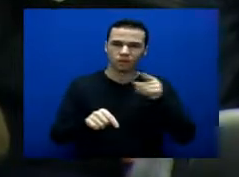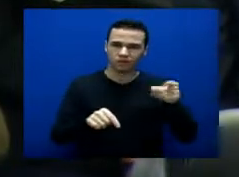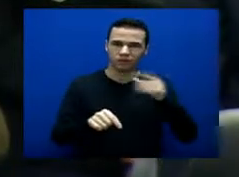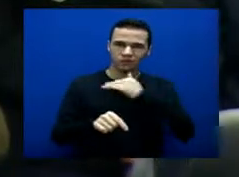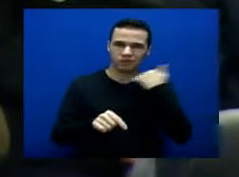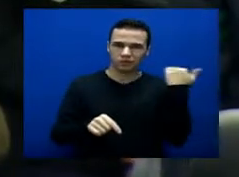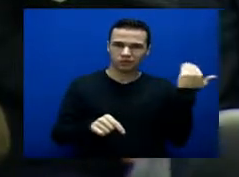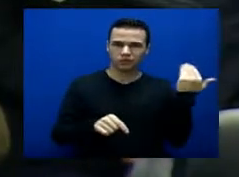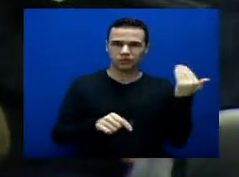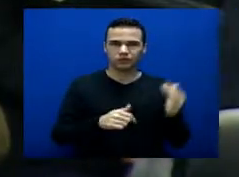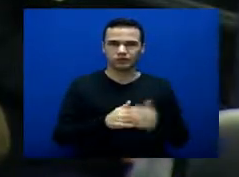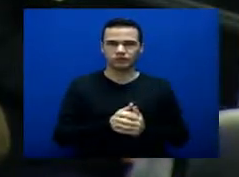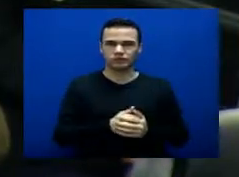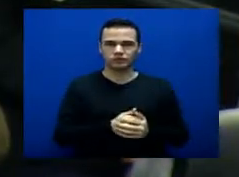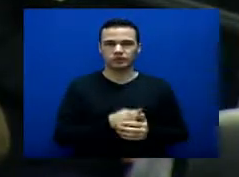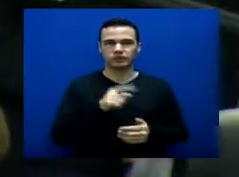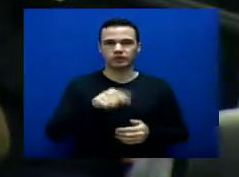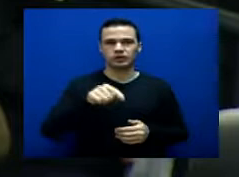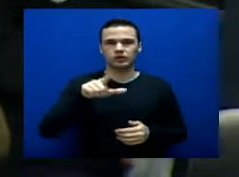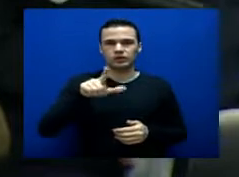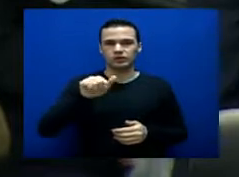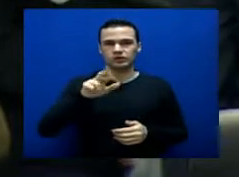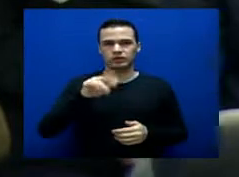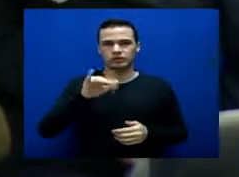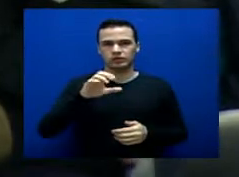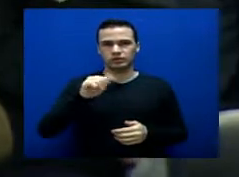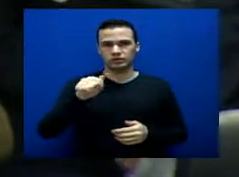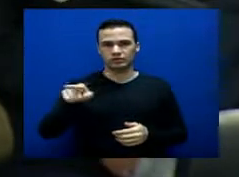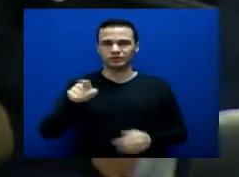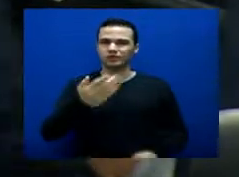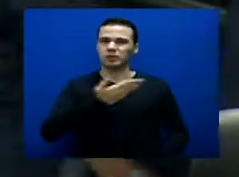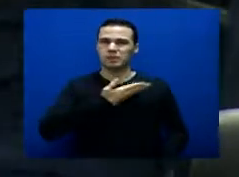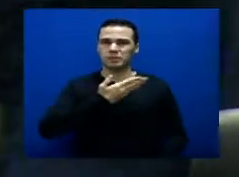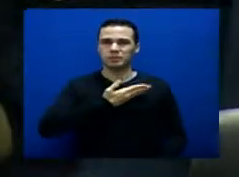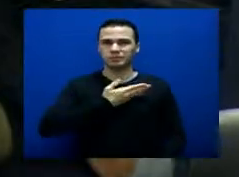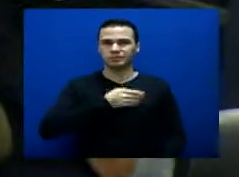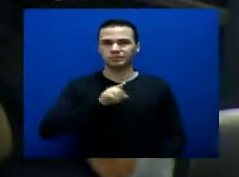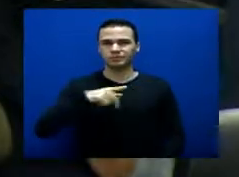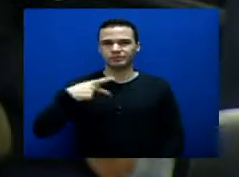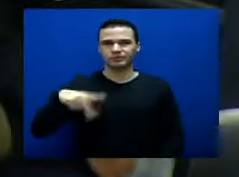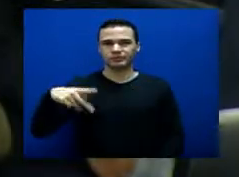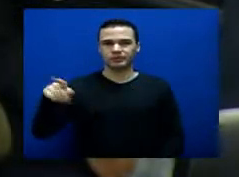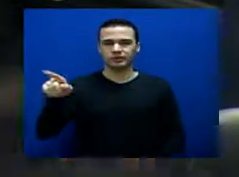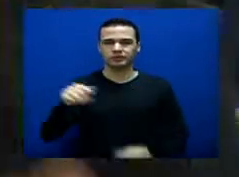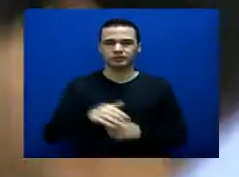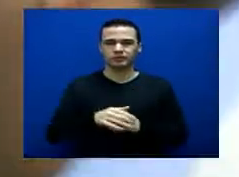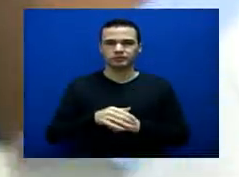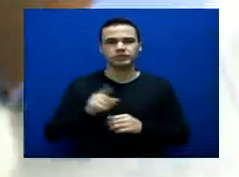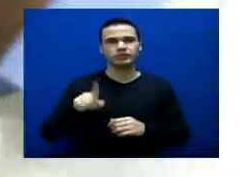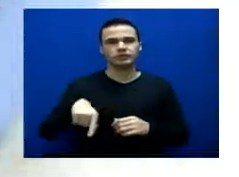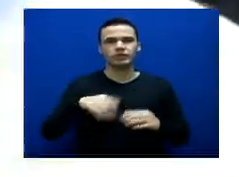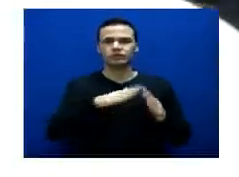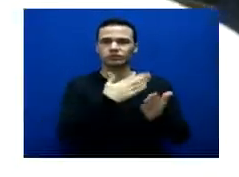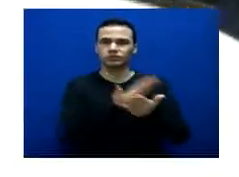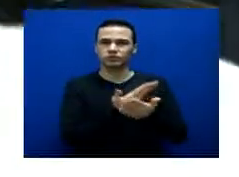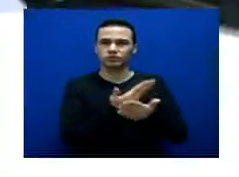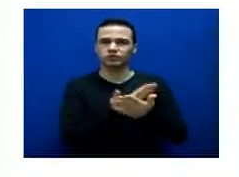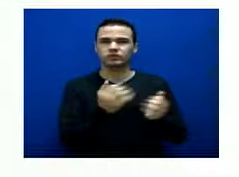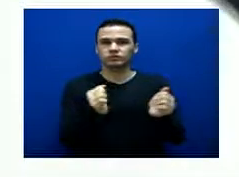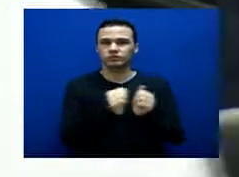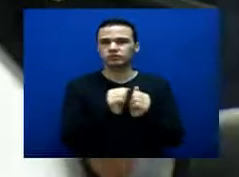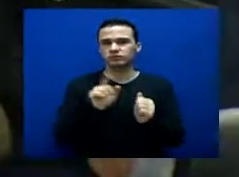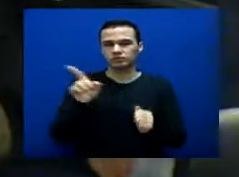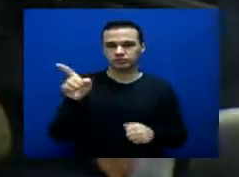que faleceu, do Laricão, ele é meu amigo lá da Vila Hortência. Ele estudou comigo no Senador